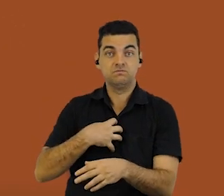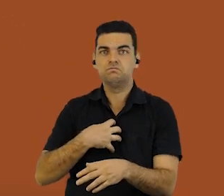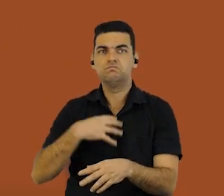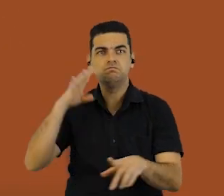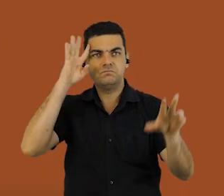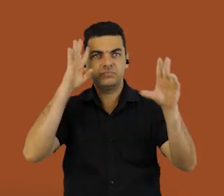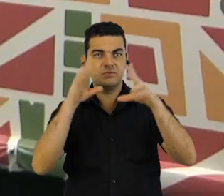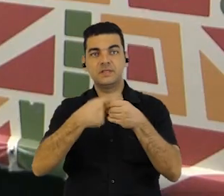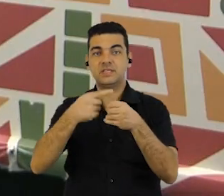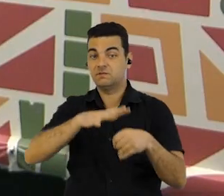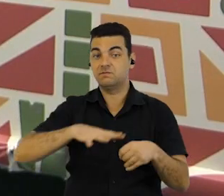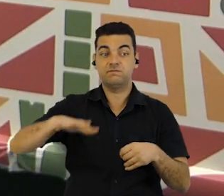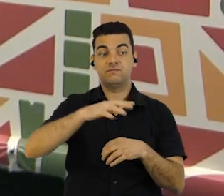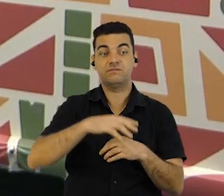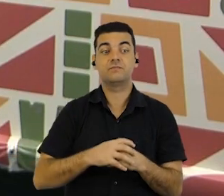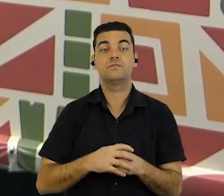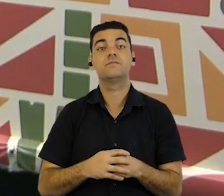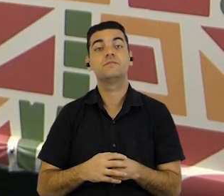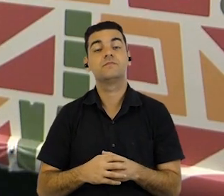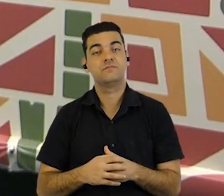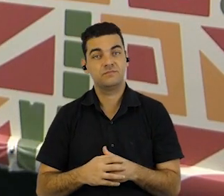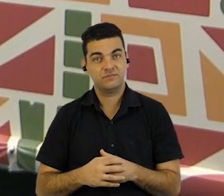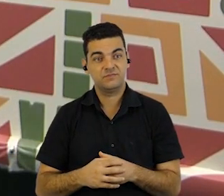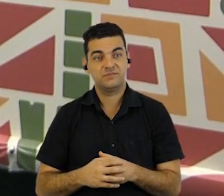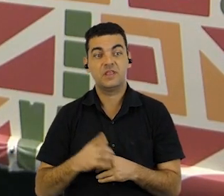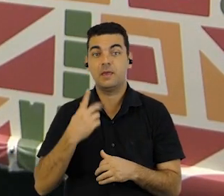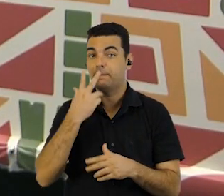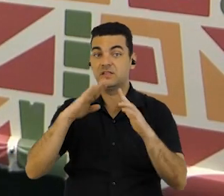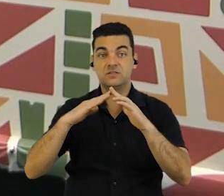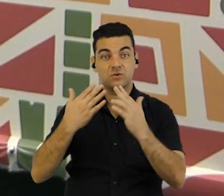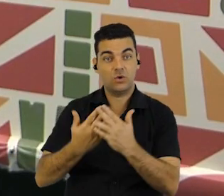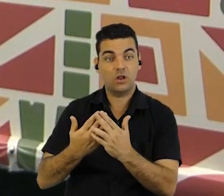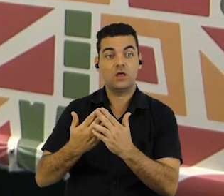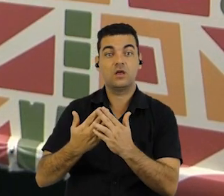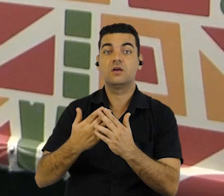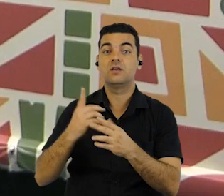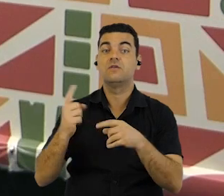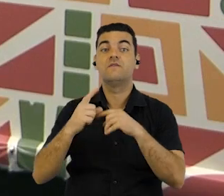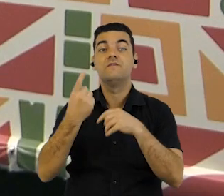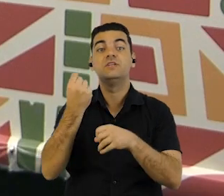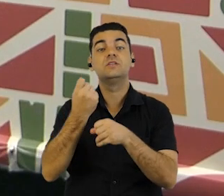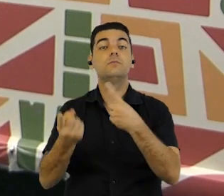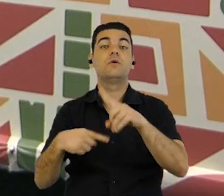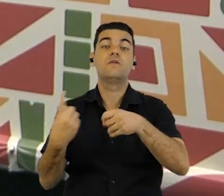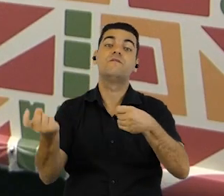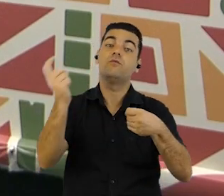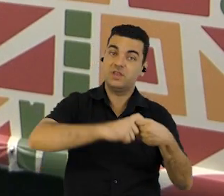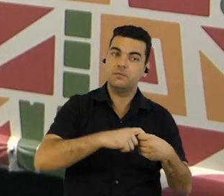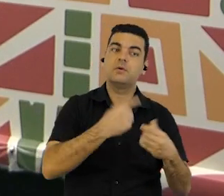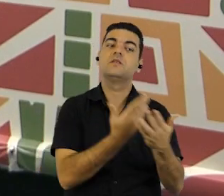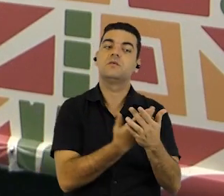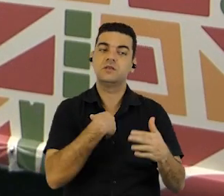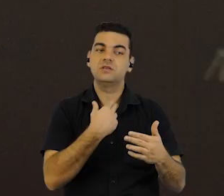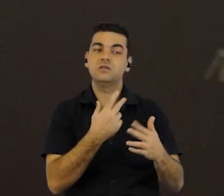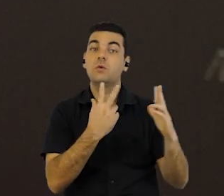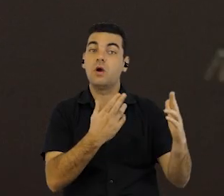dentro de Salvador. Eu sou filho de Uruçuca, filho da escola que trabalho, voltei 20 anos depois para ser professor nela.